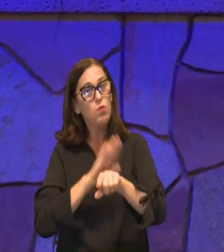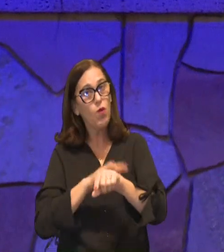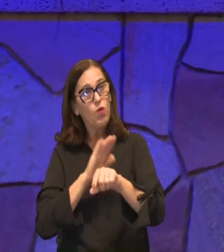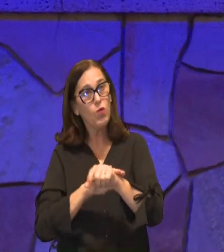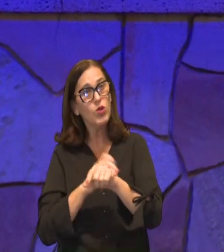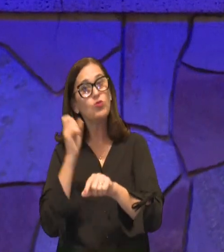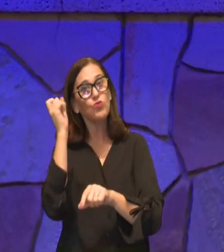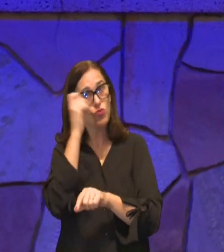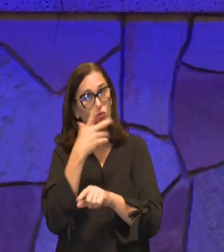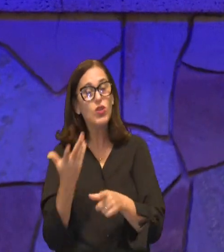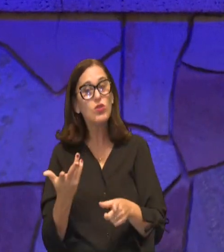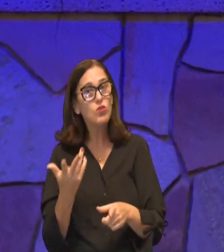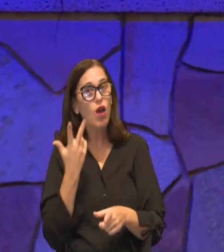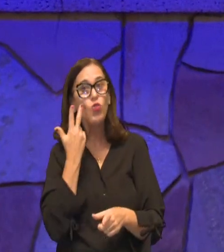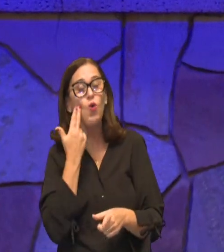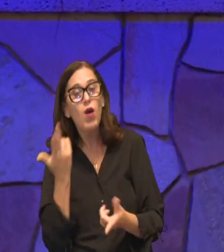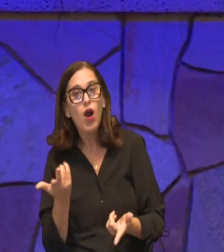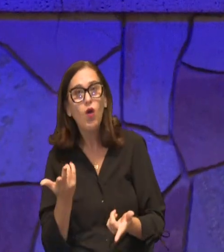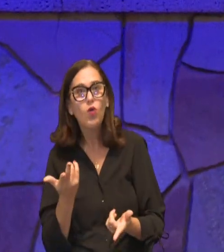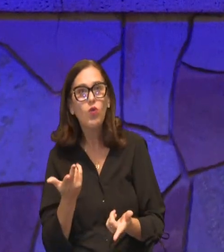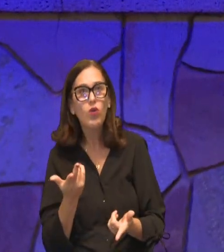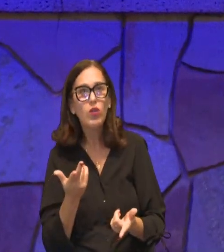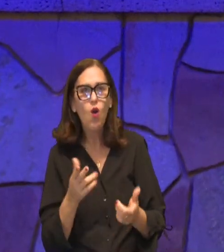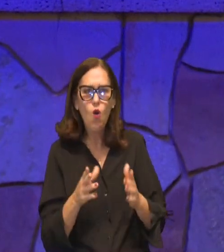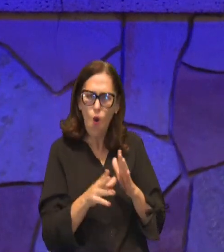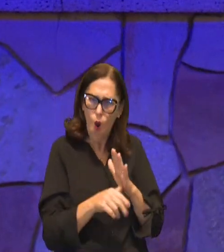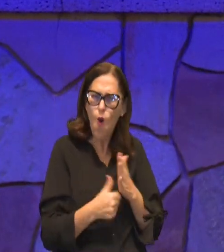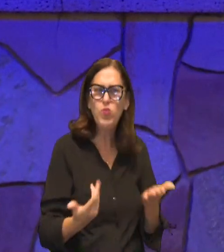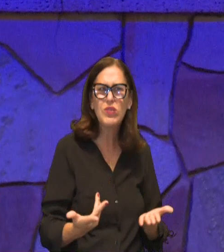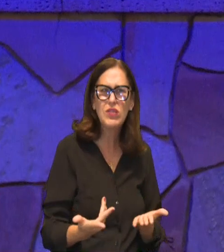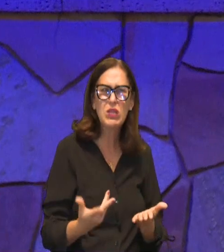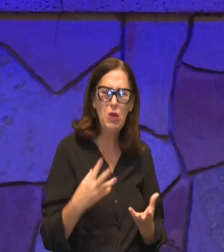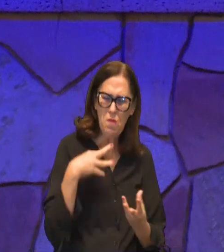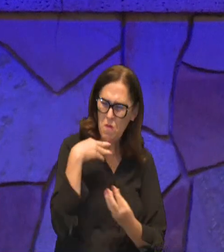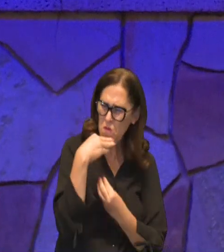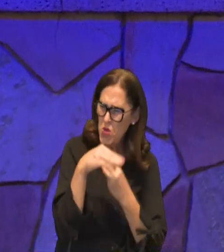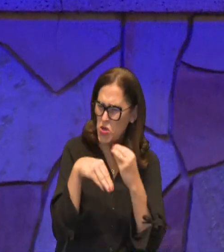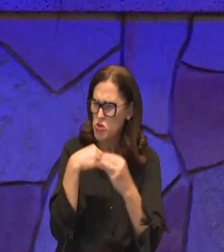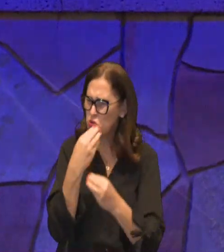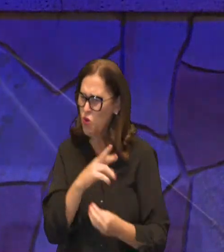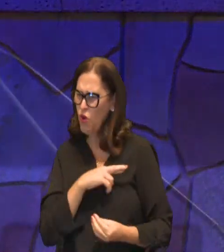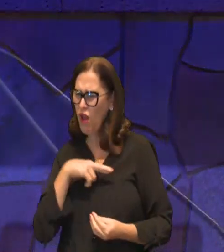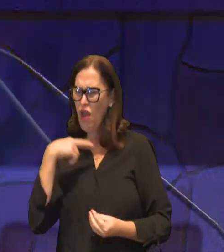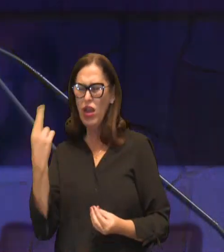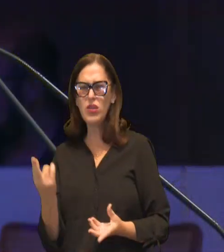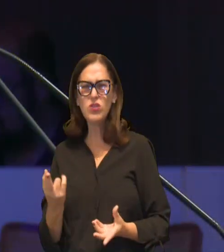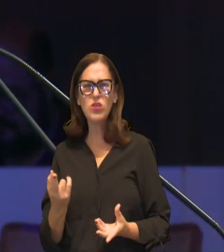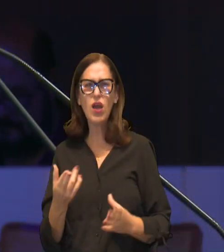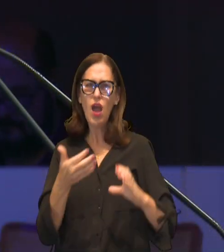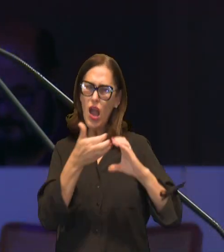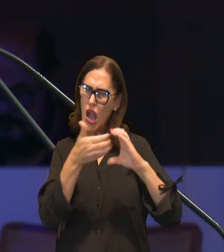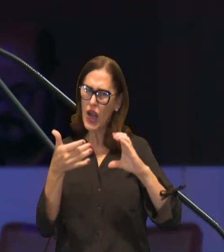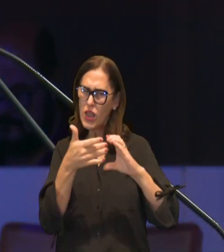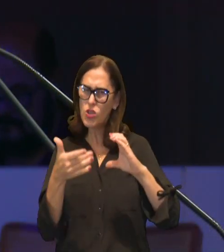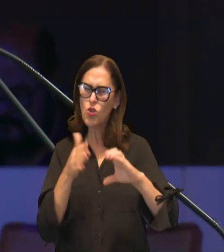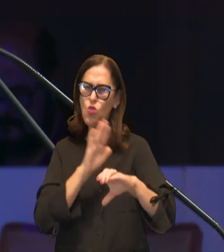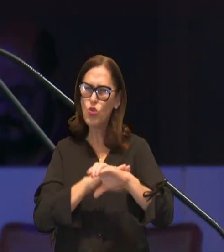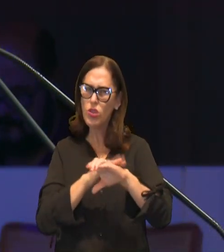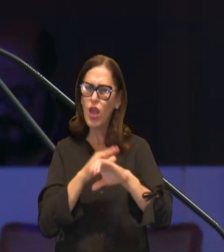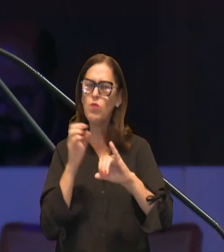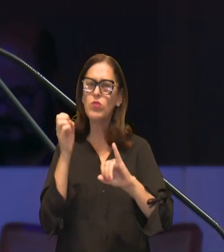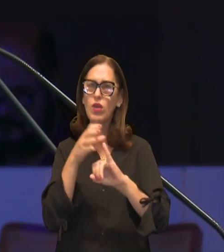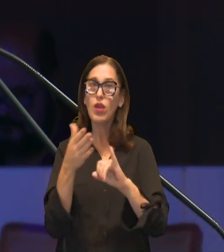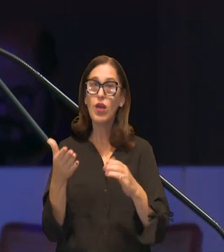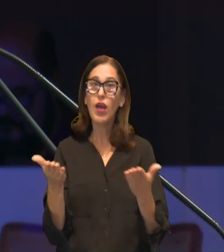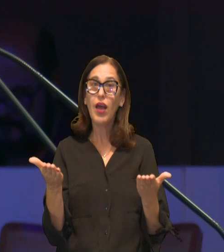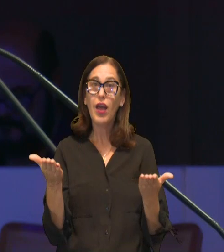muitas dificuldades, e para aquela corrupção, ou para aquele sincretismo religioso que se caracterizou ali. E nós tantas